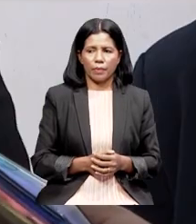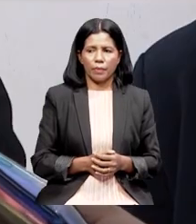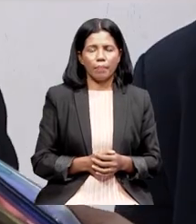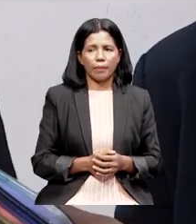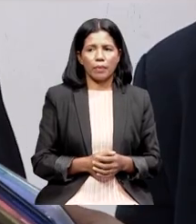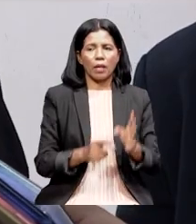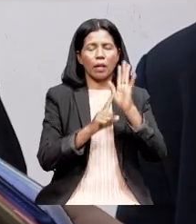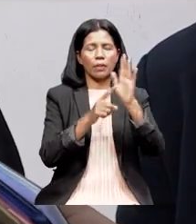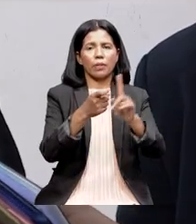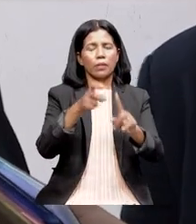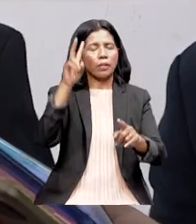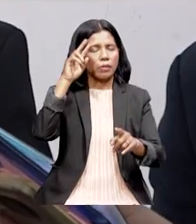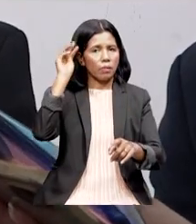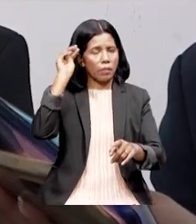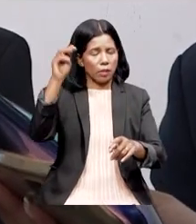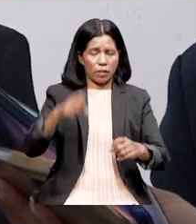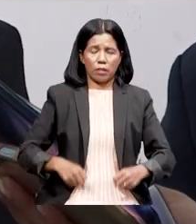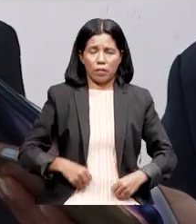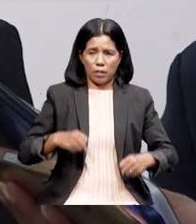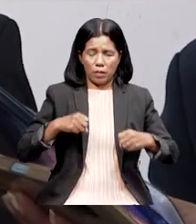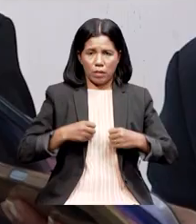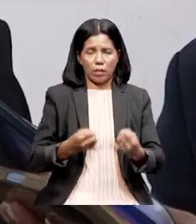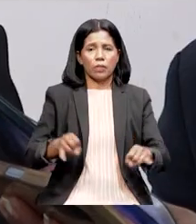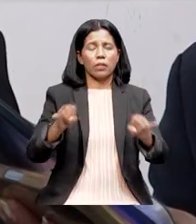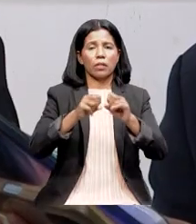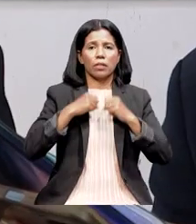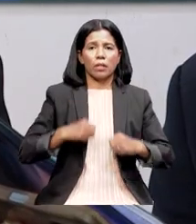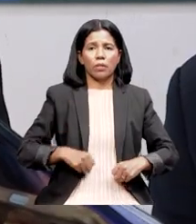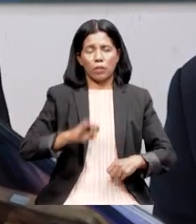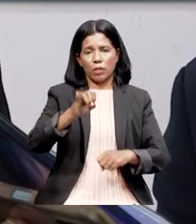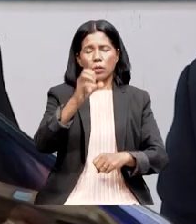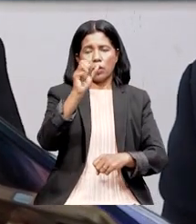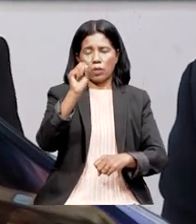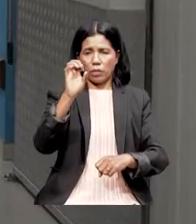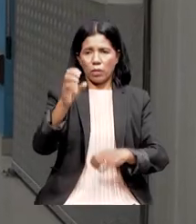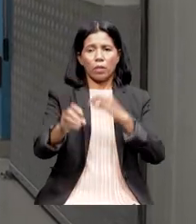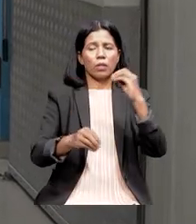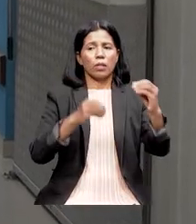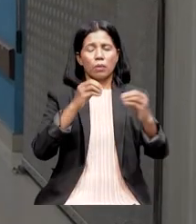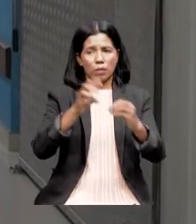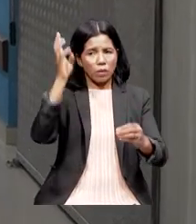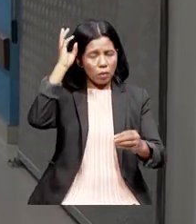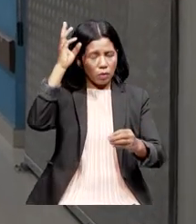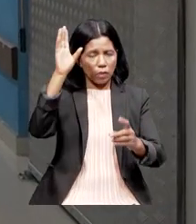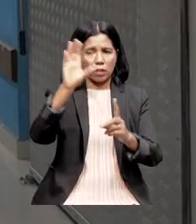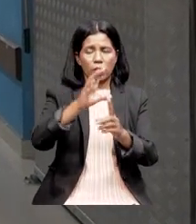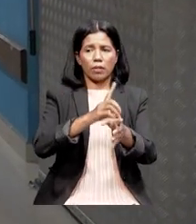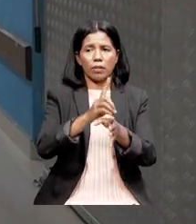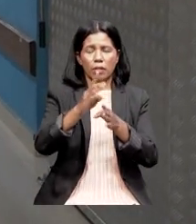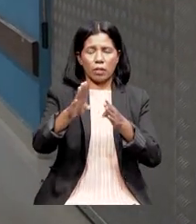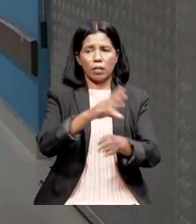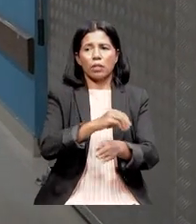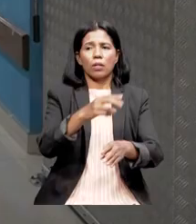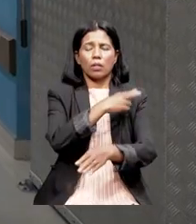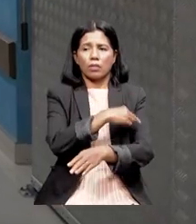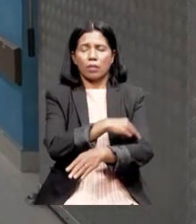Assunto nem ato se vice-ministro de Saúde e Fortalecimento Institucional de Saúde, José dos Reis Magno, relaciona a preocupação com o chefe do Departamento Forense do